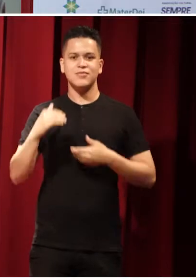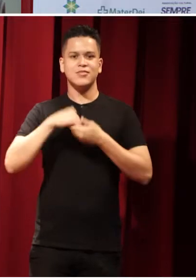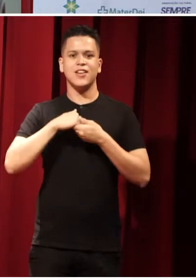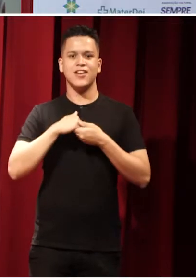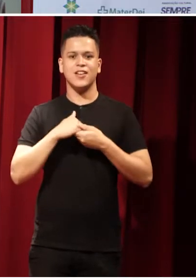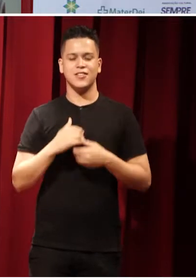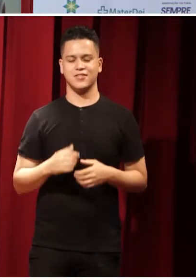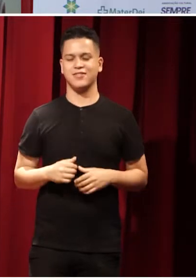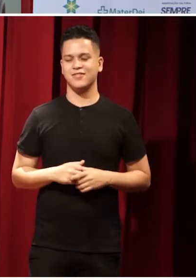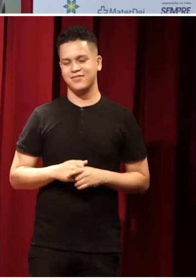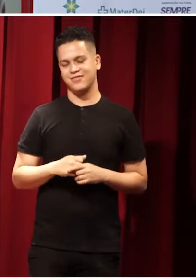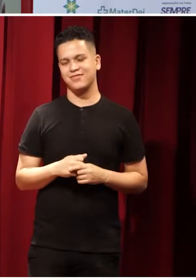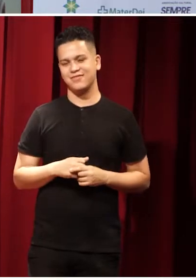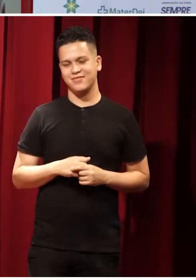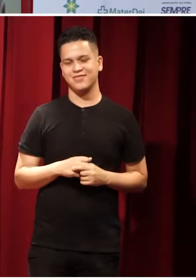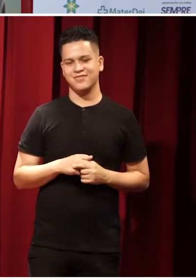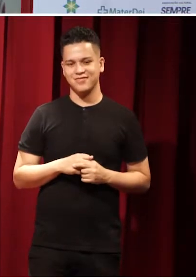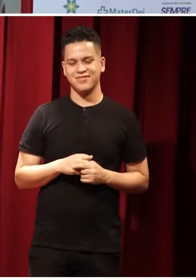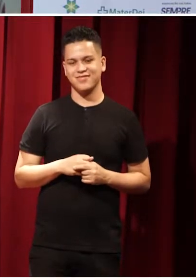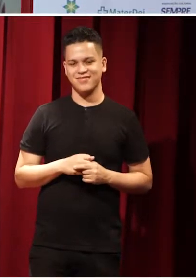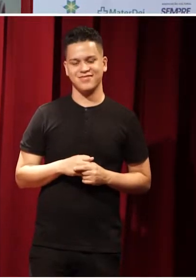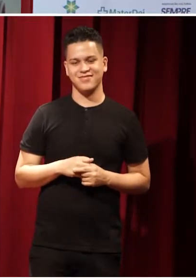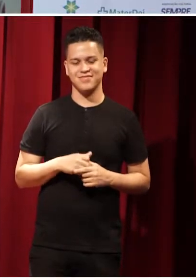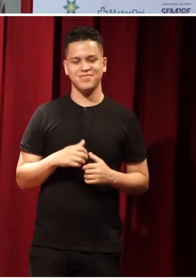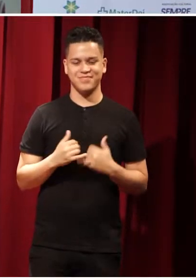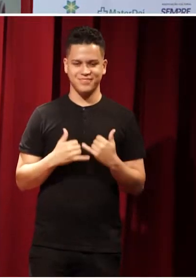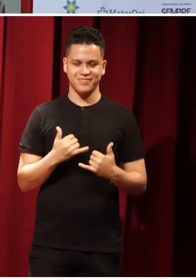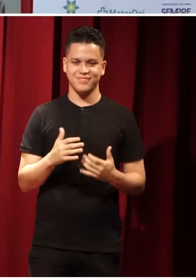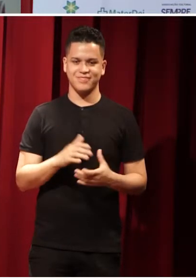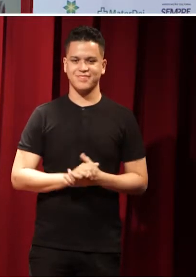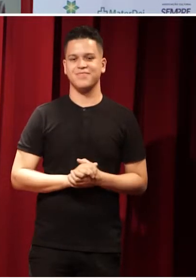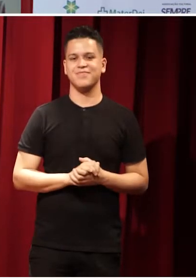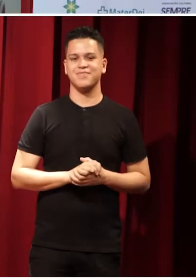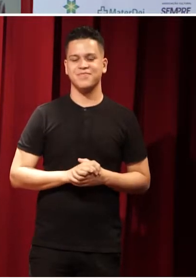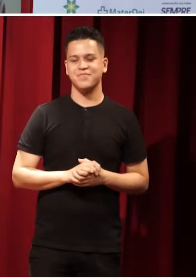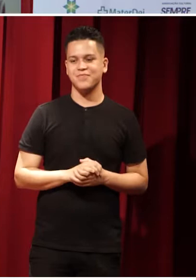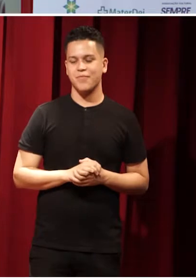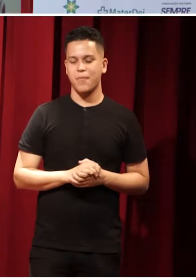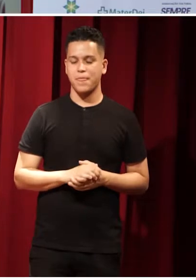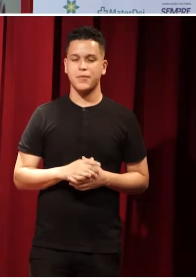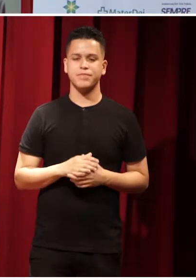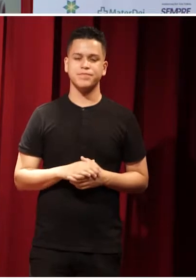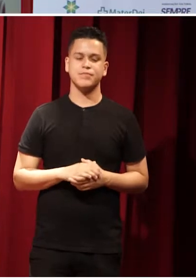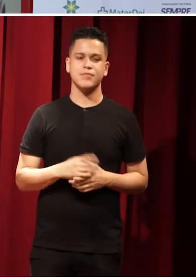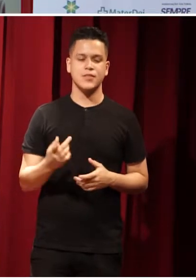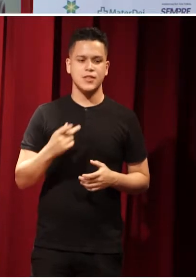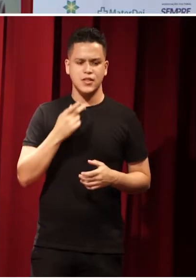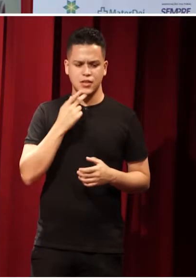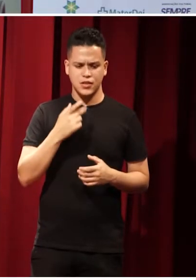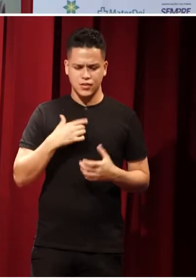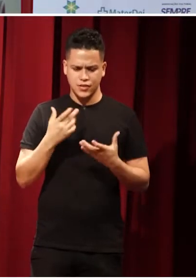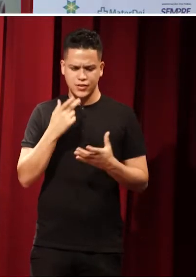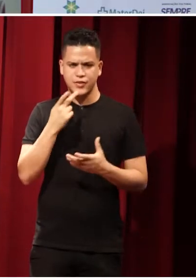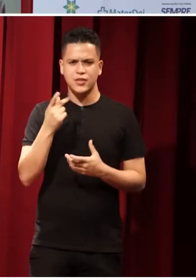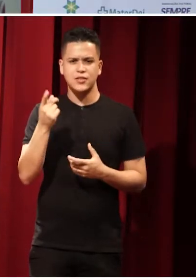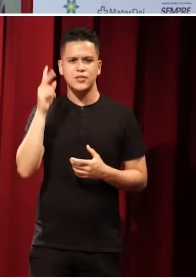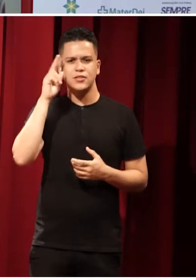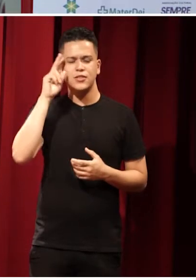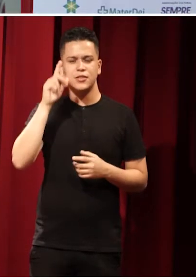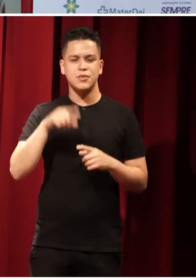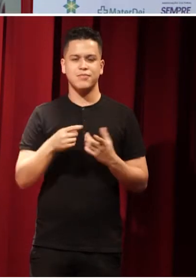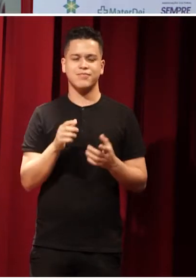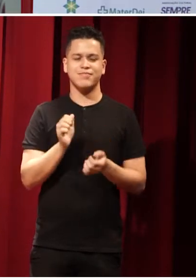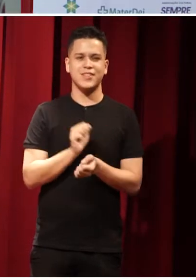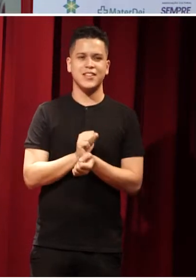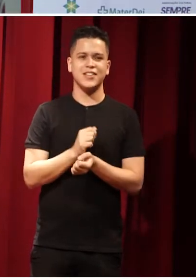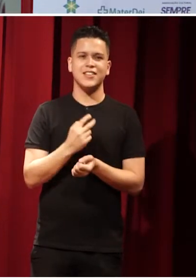Colapsomania. Isso é o seguinte, uma vez eu trouxe o... Eu não posso contar essa história, gente.